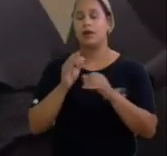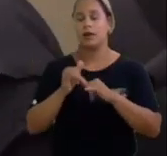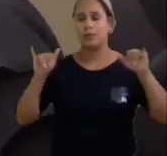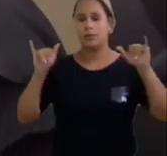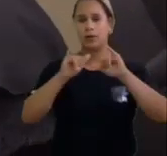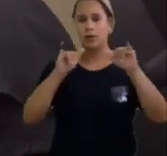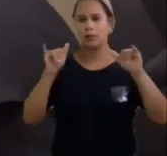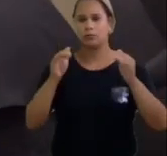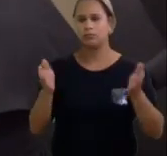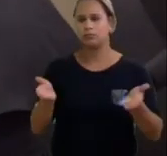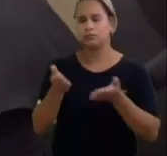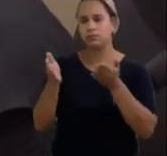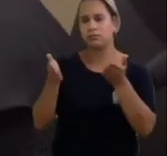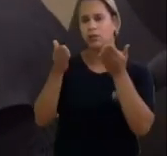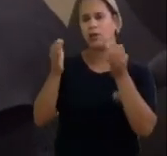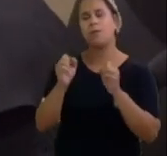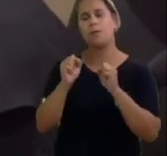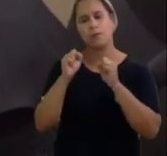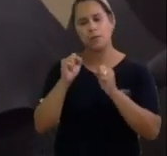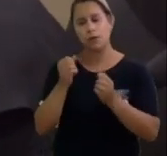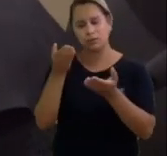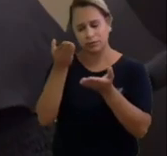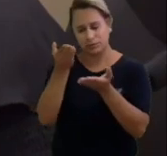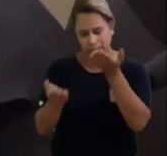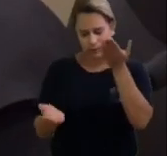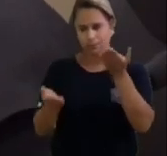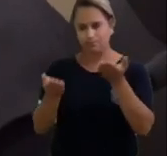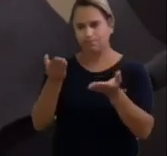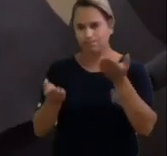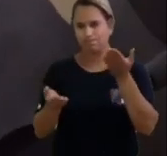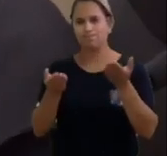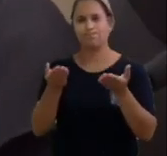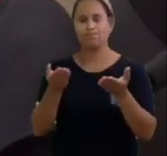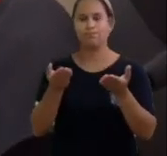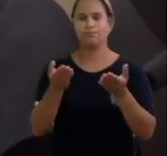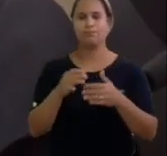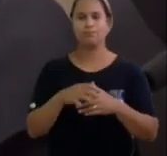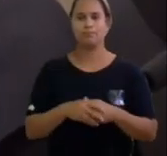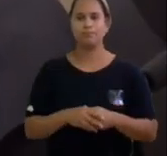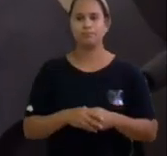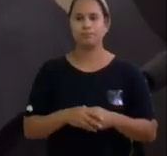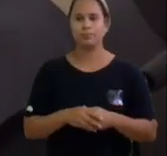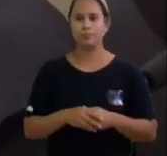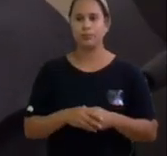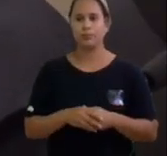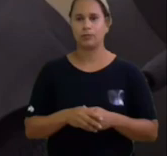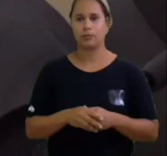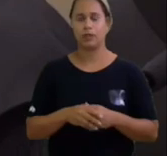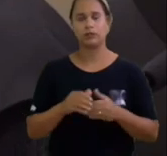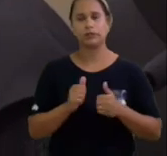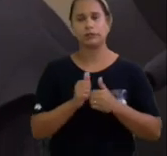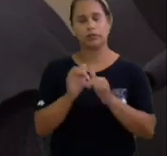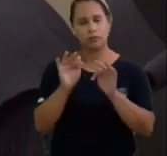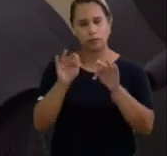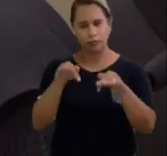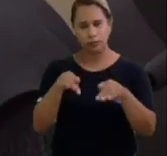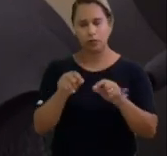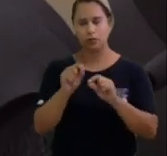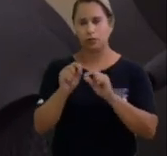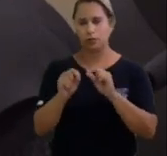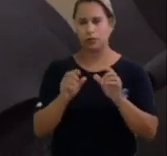figura do pré-candidato, pode desequilibrar esse pleito. E assim, caminhando já para o final,